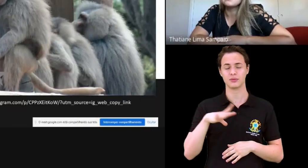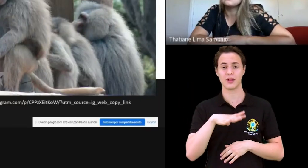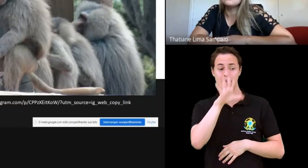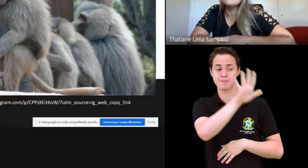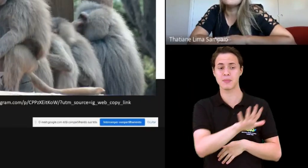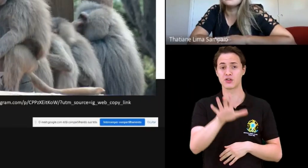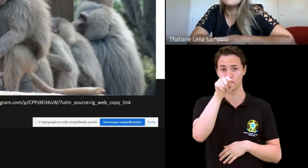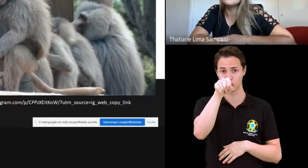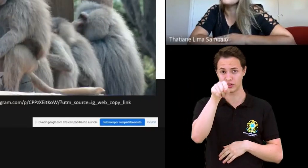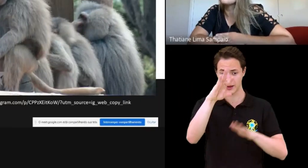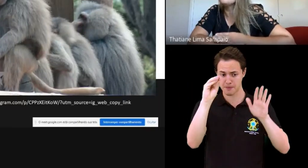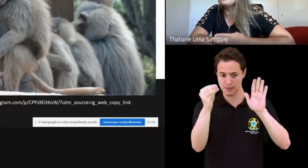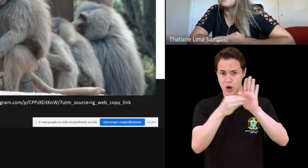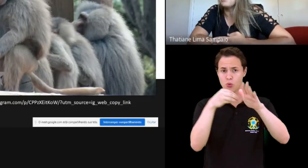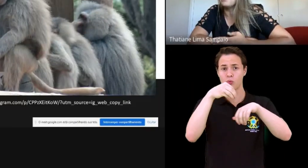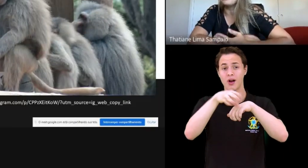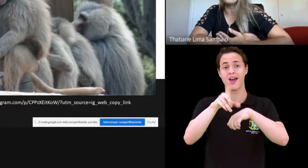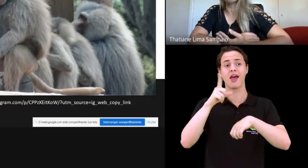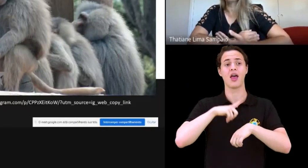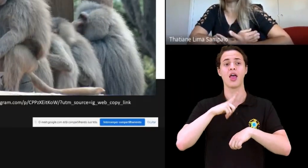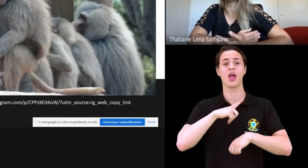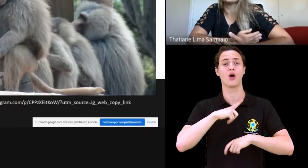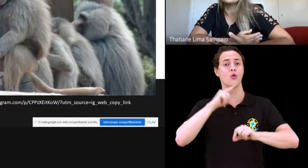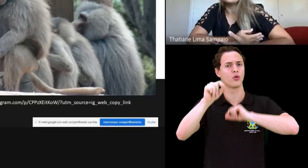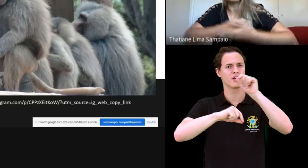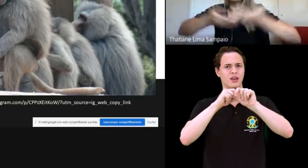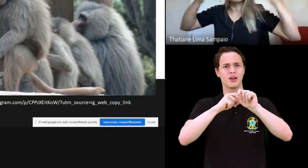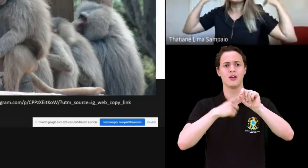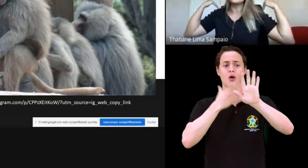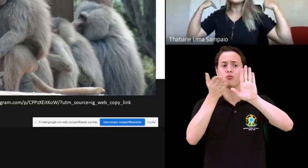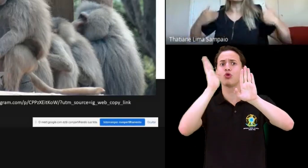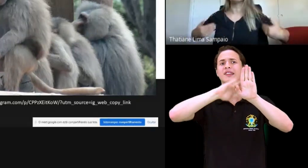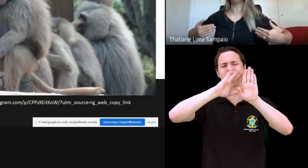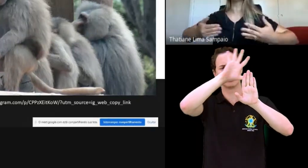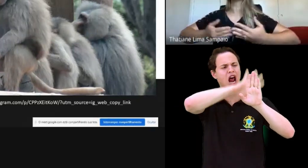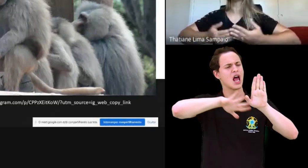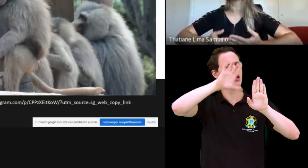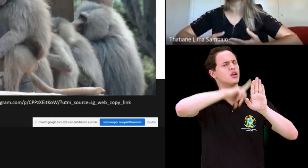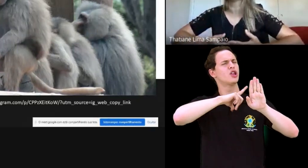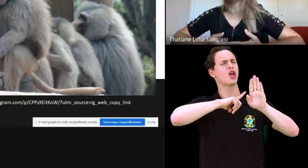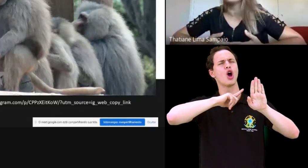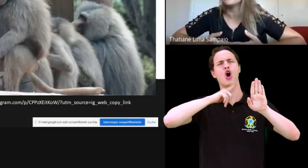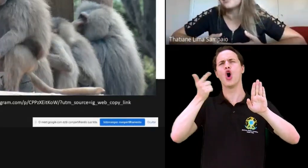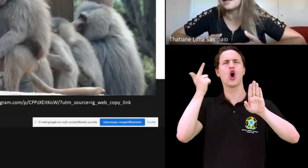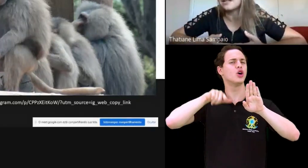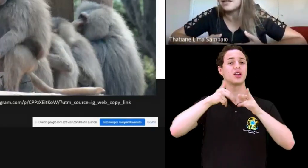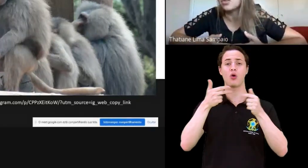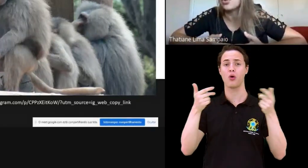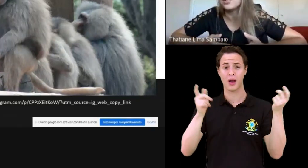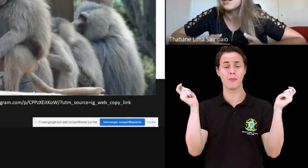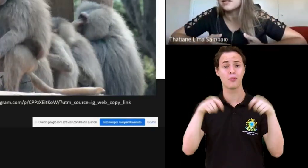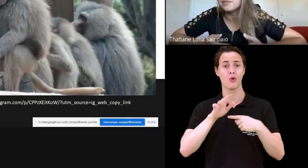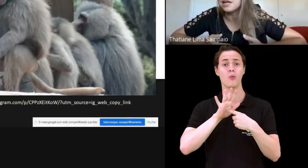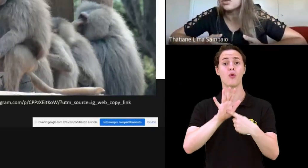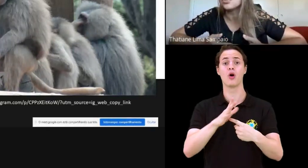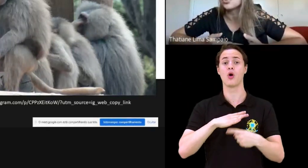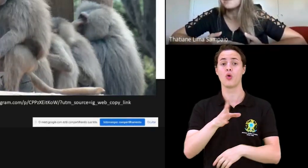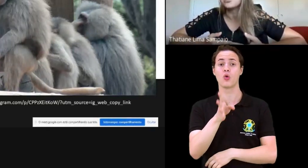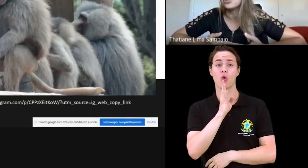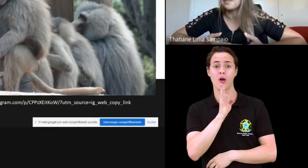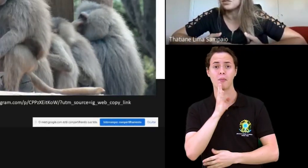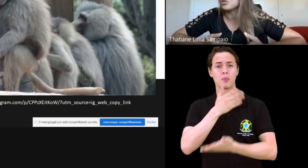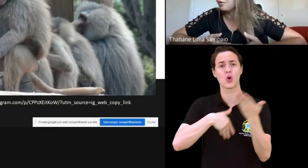elas são uma imagem sublimar a outras coisas, uma imagem por trás, a outras coisas que vocês podem trazer de conhecimento,